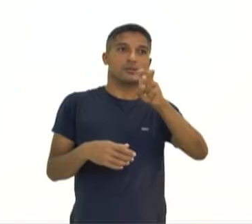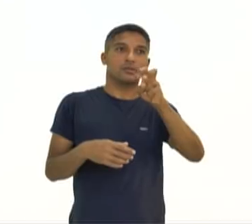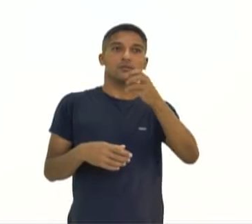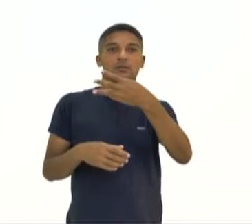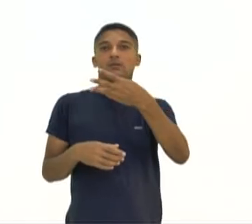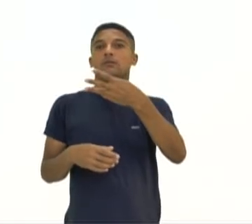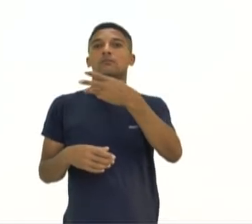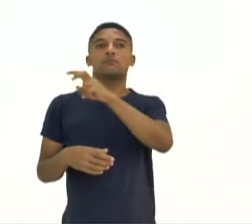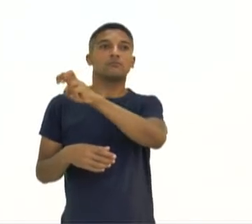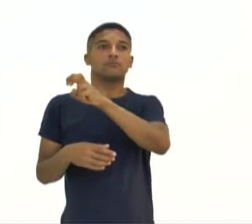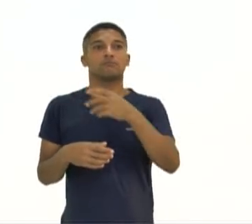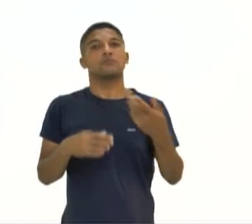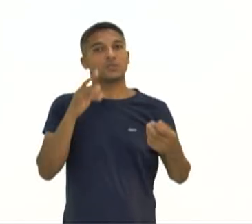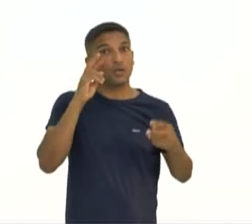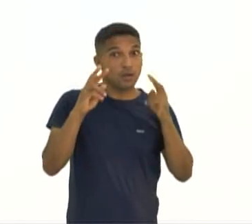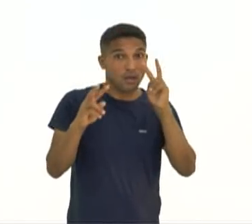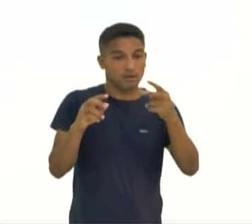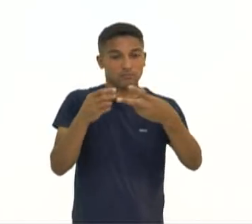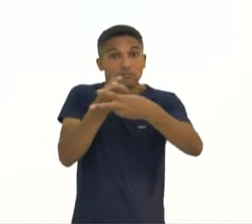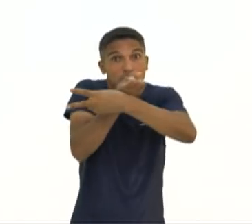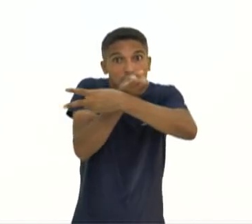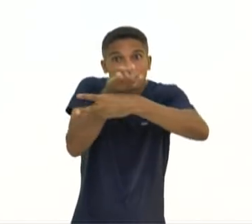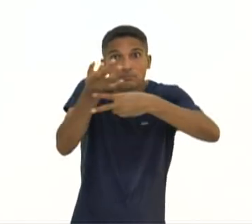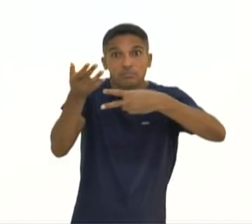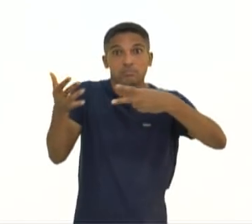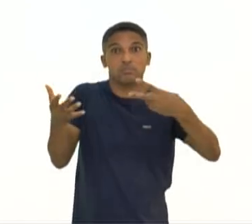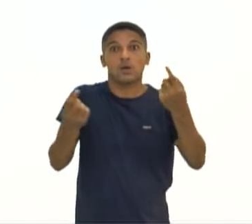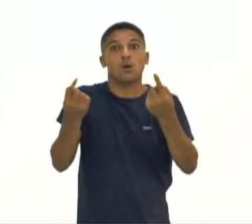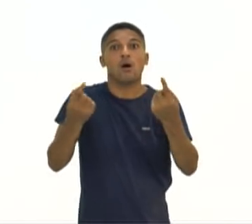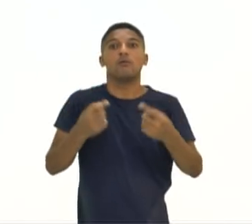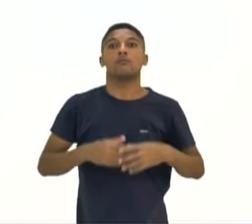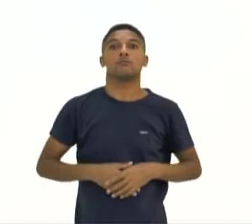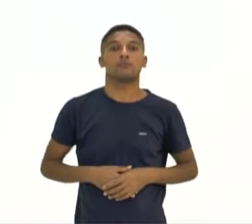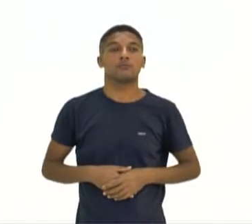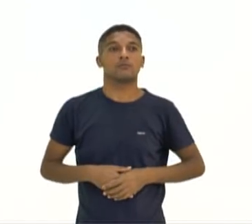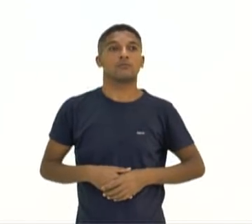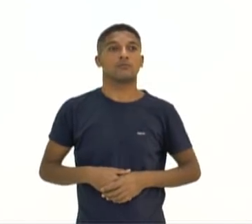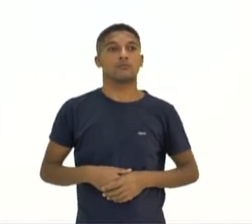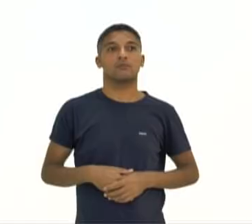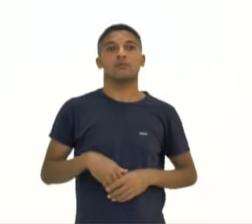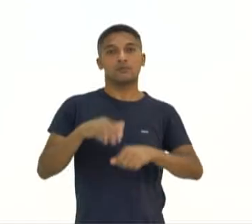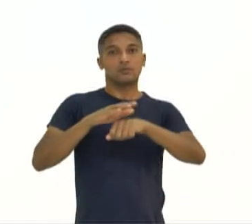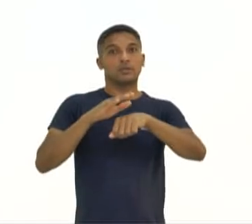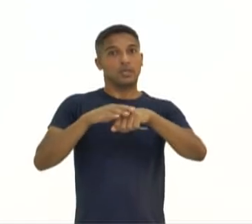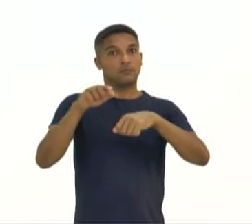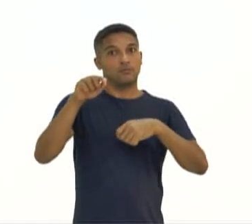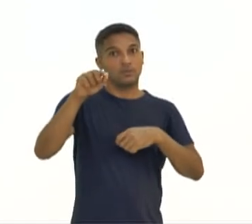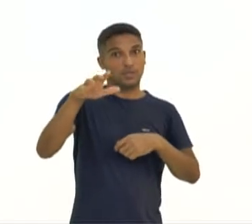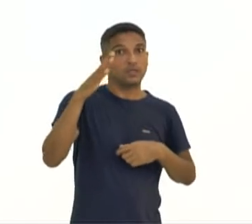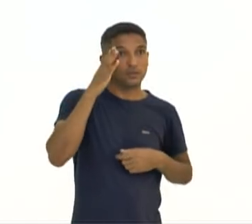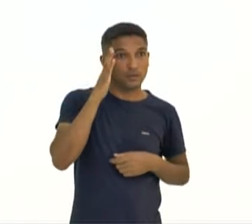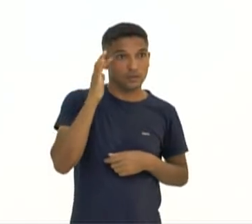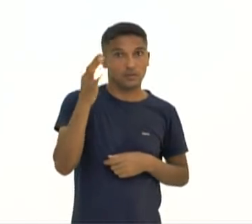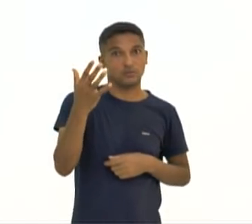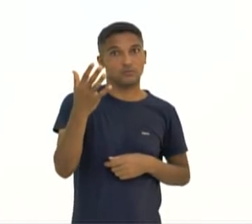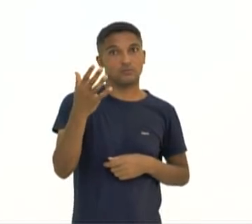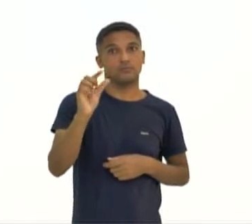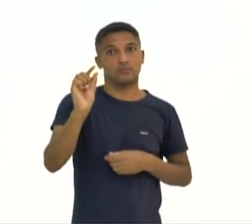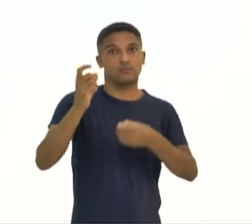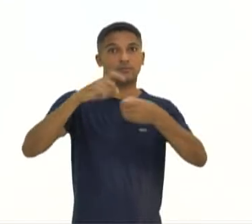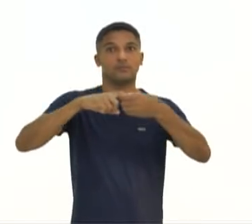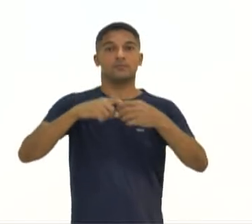nossa equação. Então, eu quero saber qual que é a solução dessa equação. Então, vou dar um tempinho para vocês e nós já